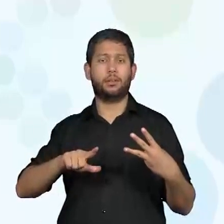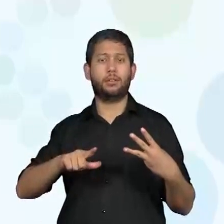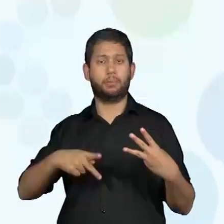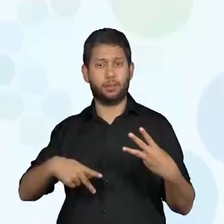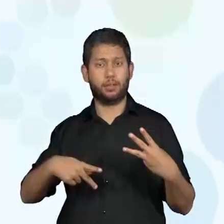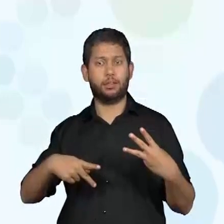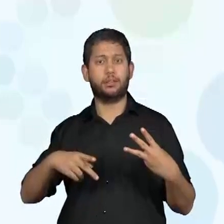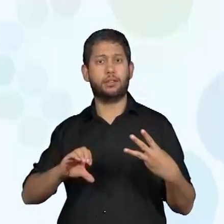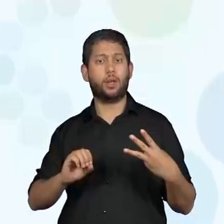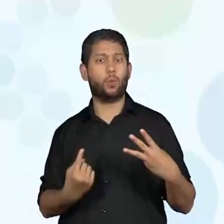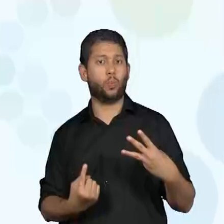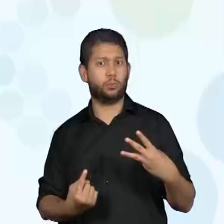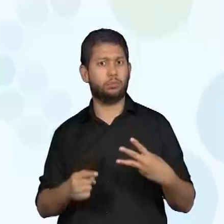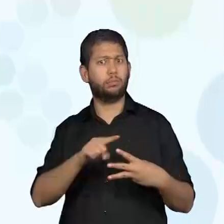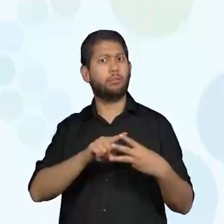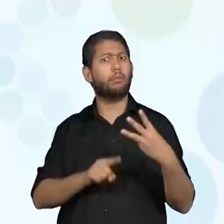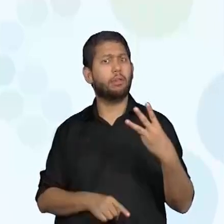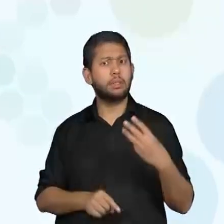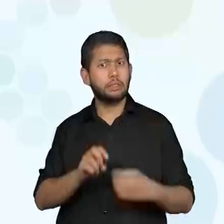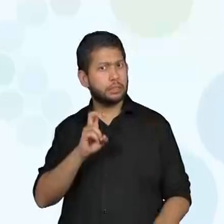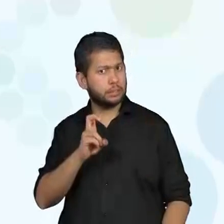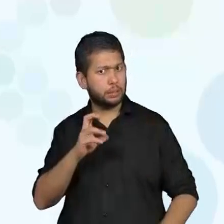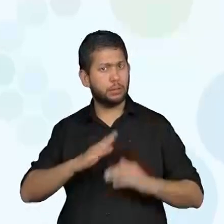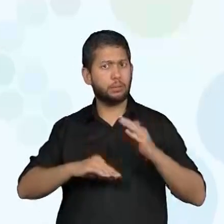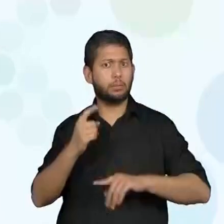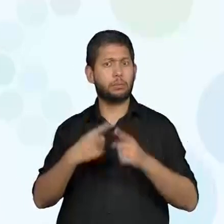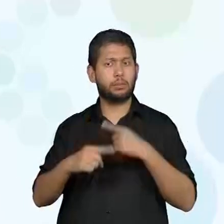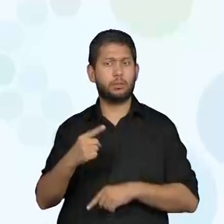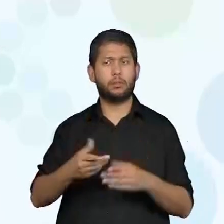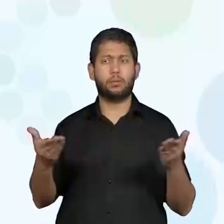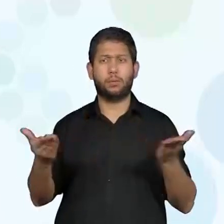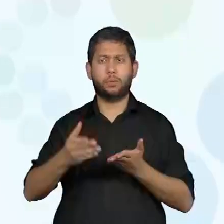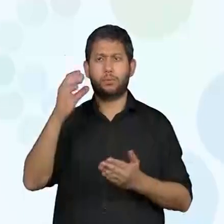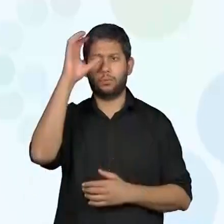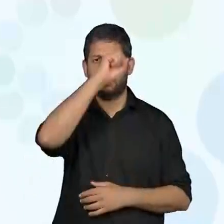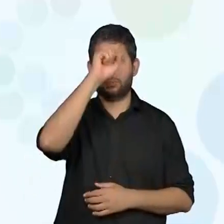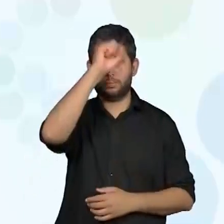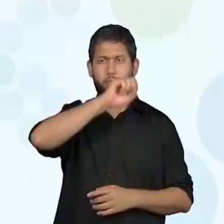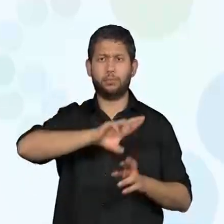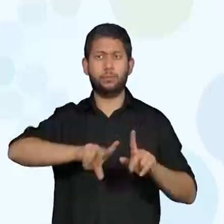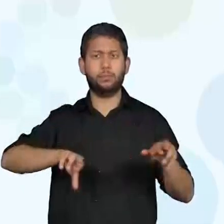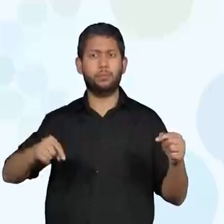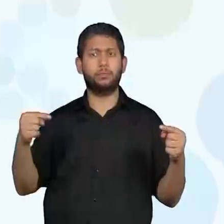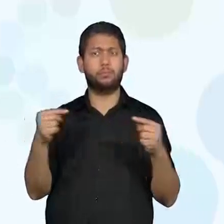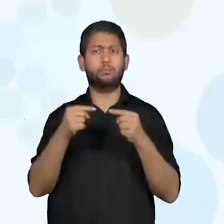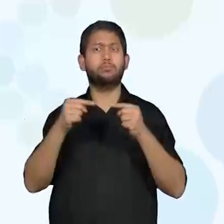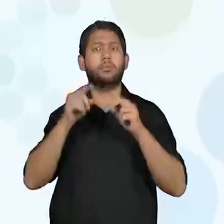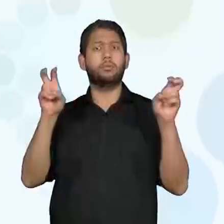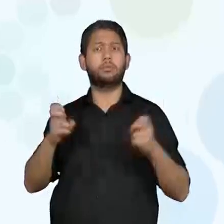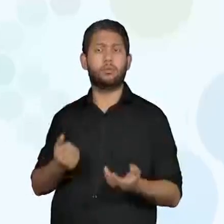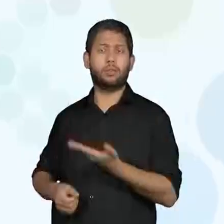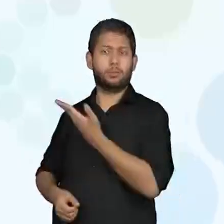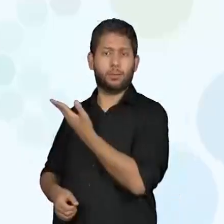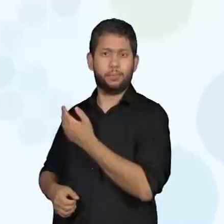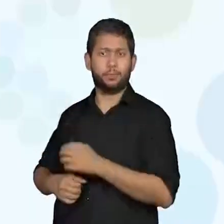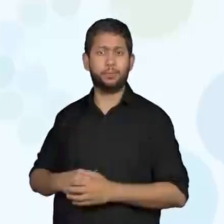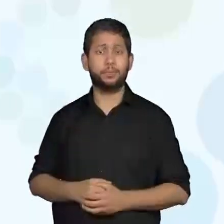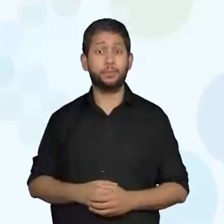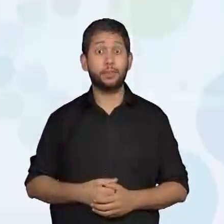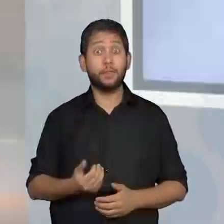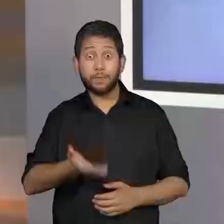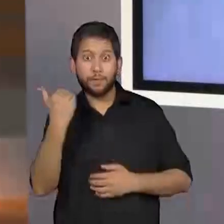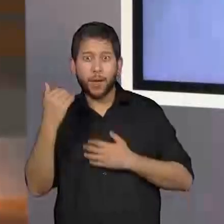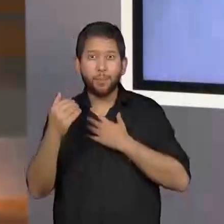EF15LP01. Bastante habilidade, vamos aprender bastante coisas aí pensando nesse título aí. Vamos ler uma